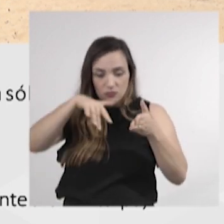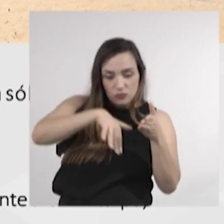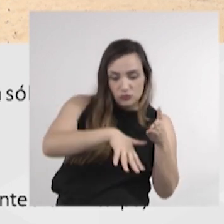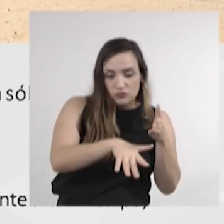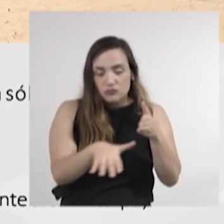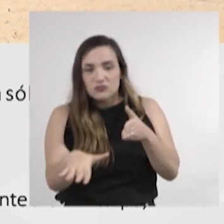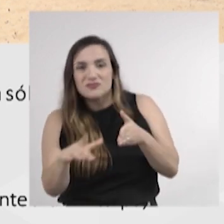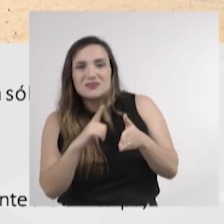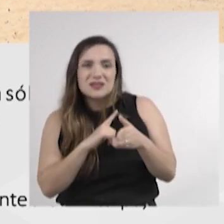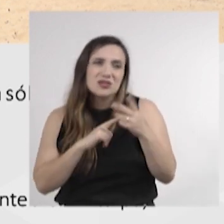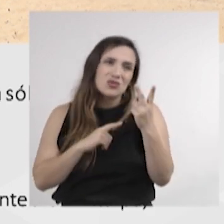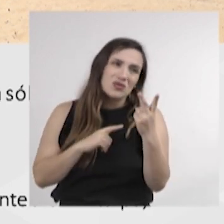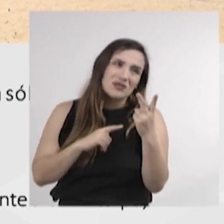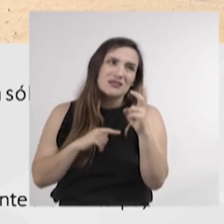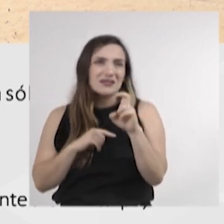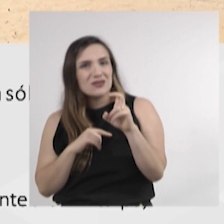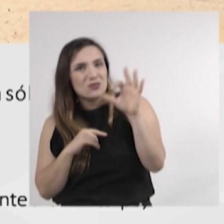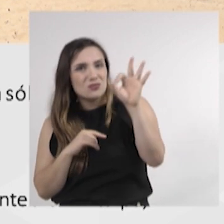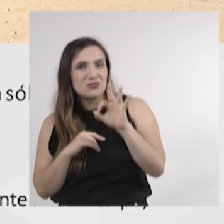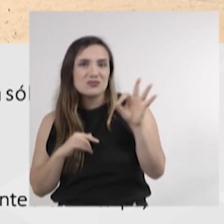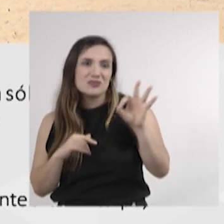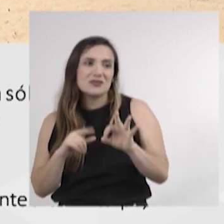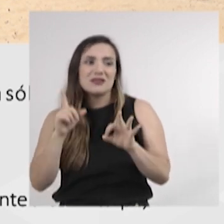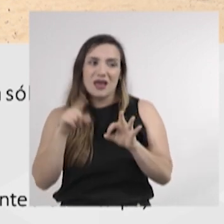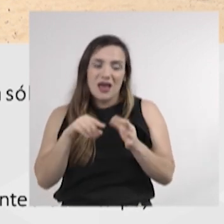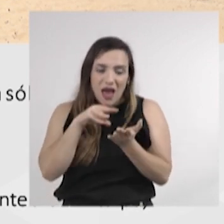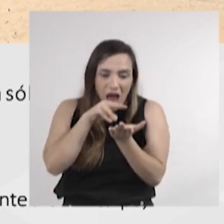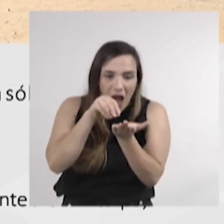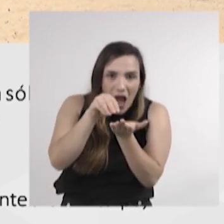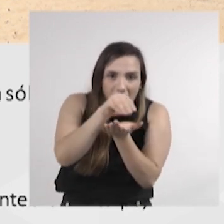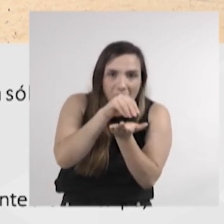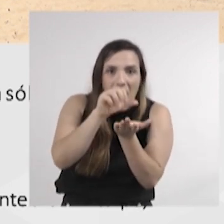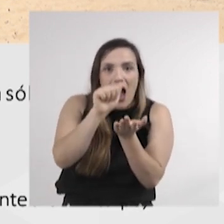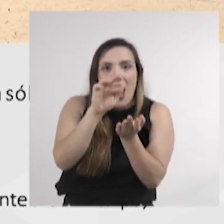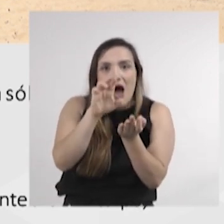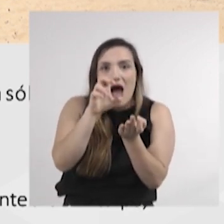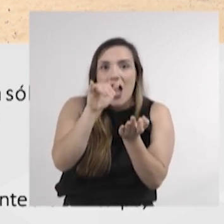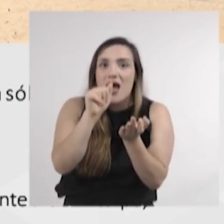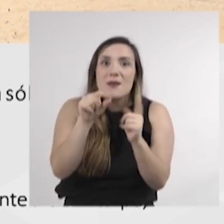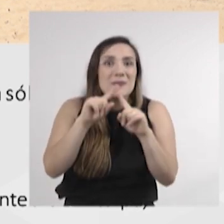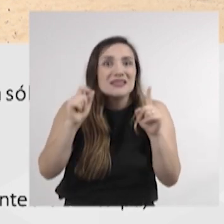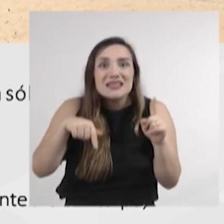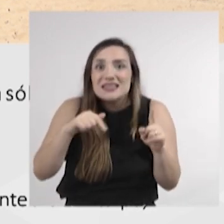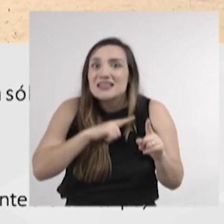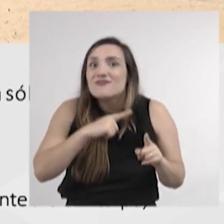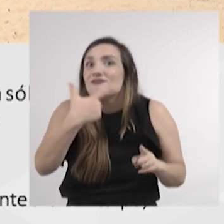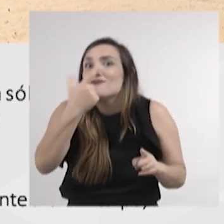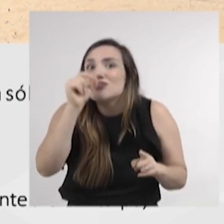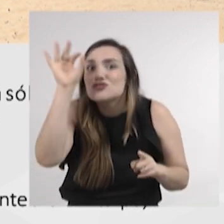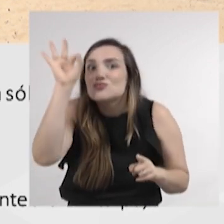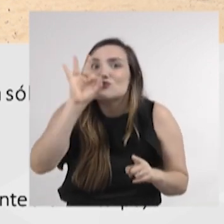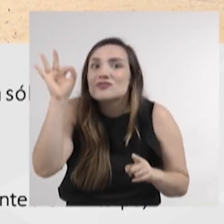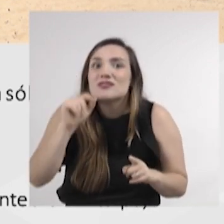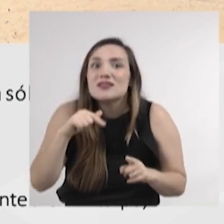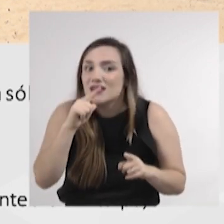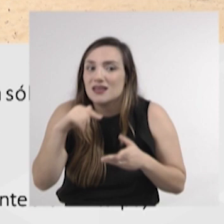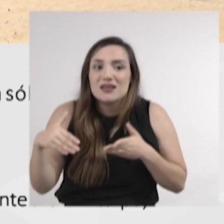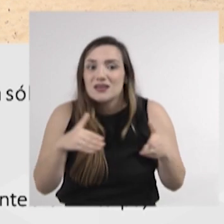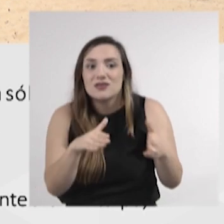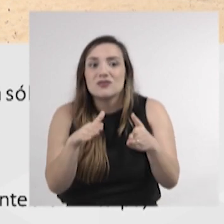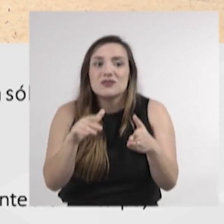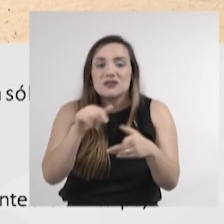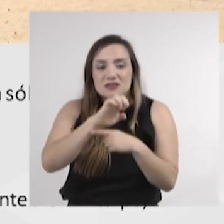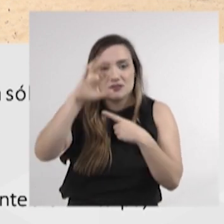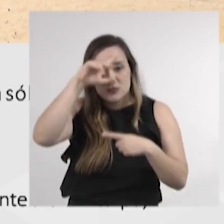entre 2% e 5% a percentual de areias na suspensão. Aqui nós temos 20%. Nos rios do Mato Grosso do Sul, então é